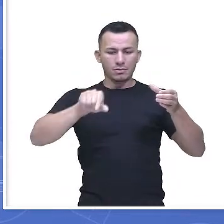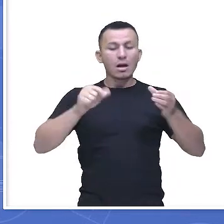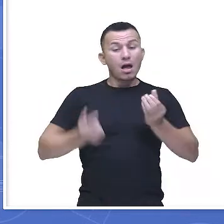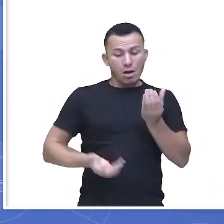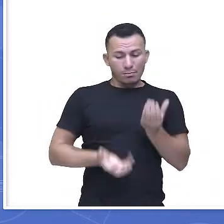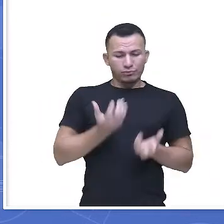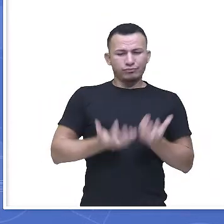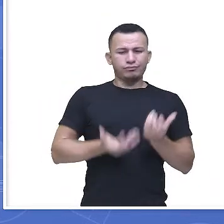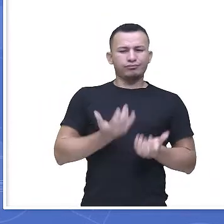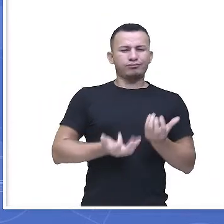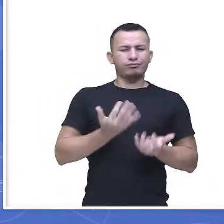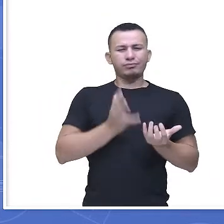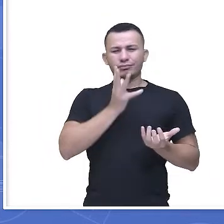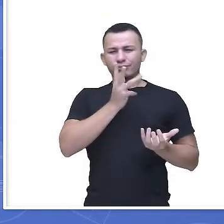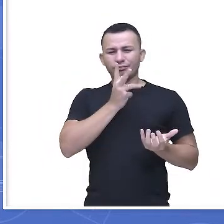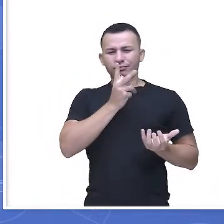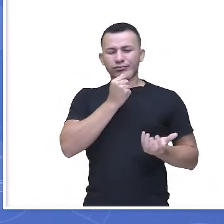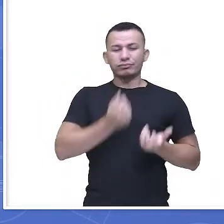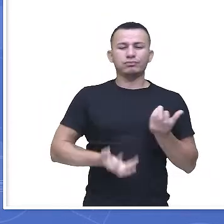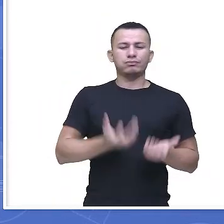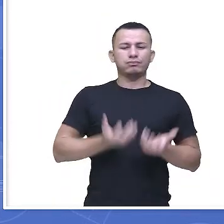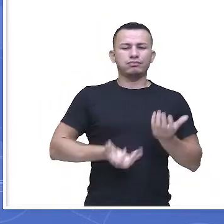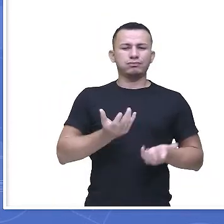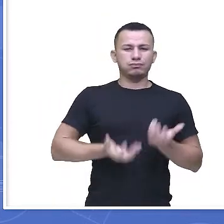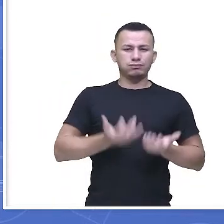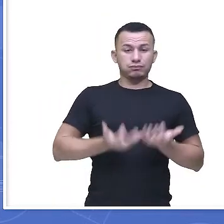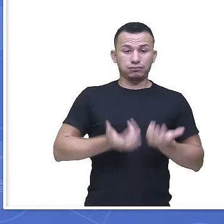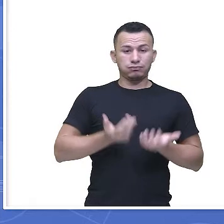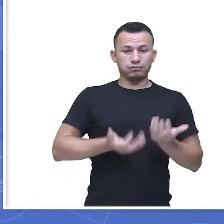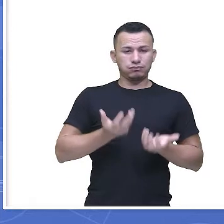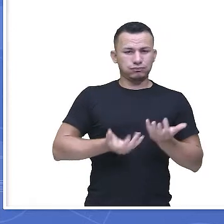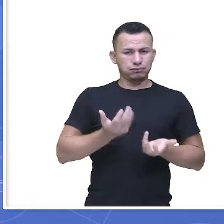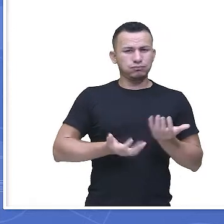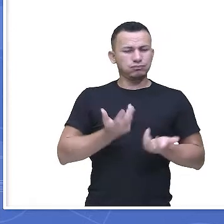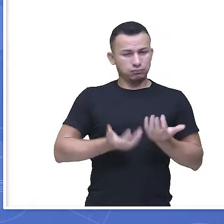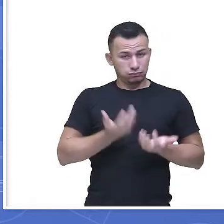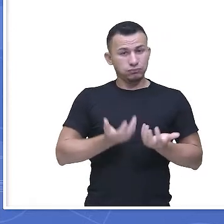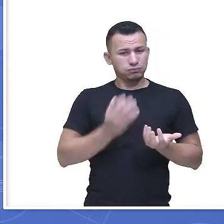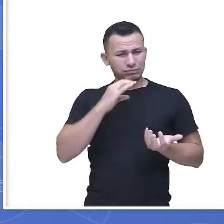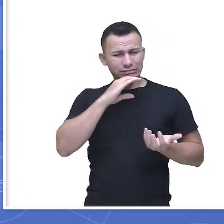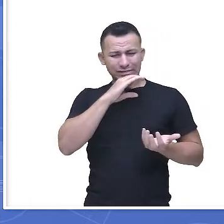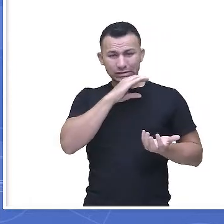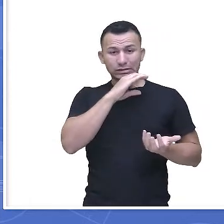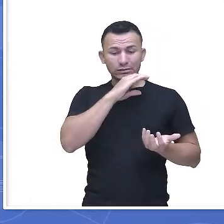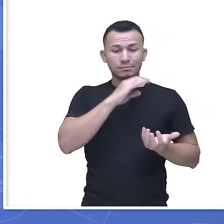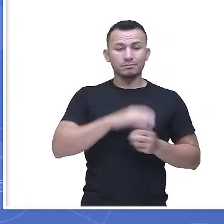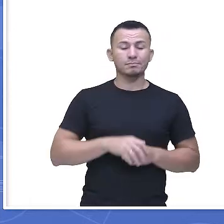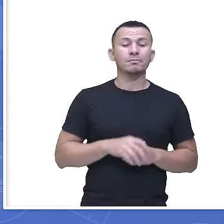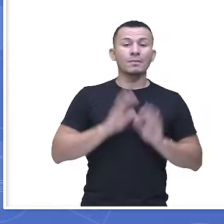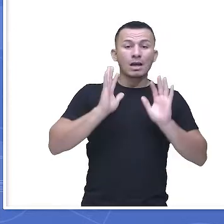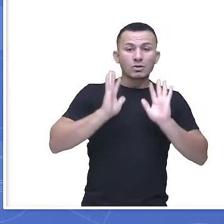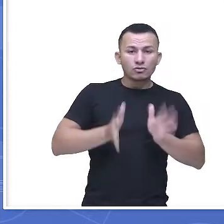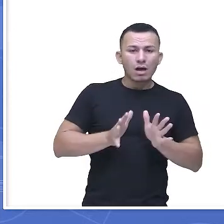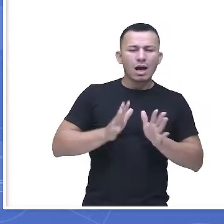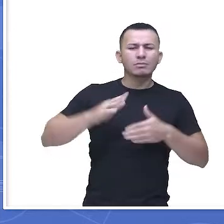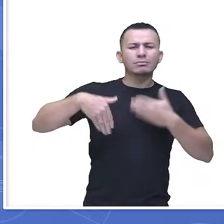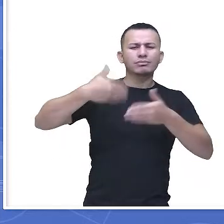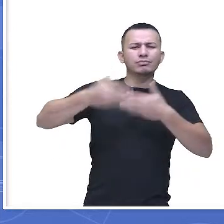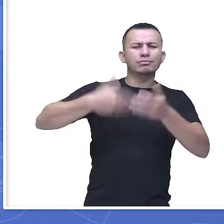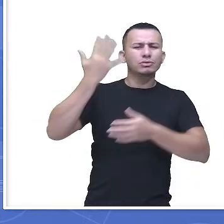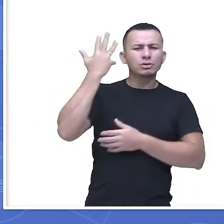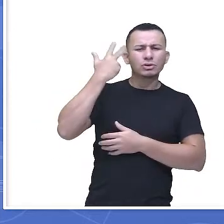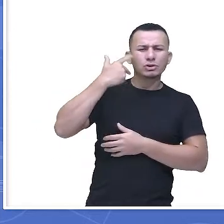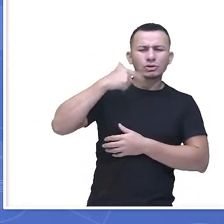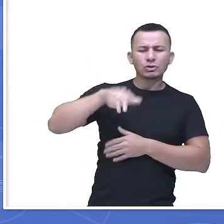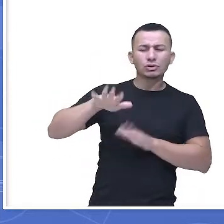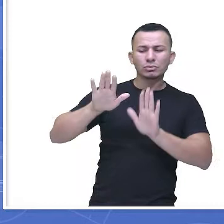Ferveu bastante o caldo, tá? Ferveu bastante. Após alguns dias, o caldo